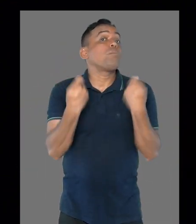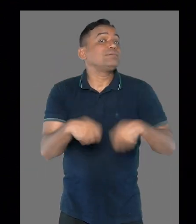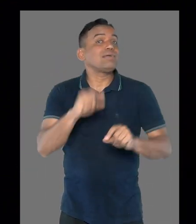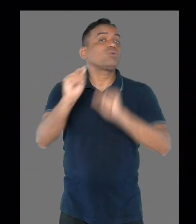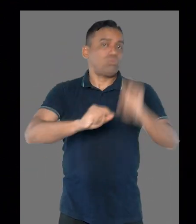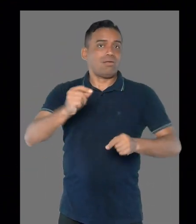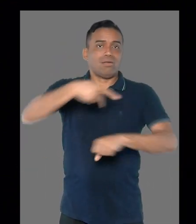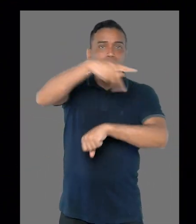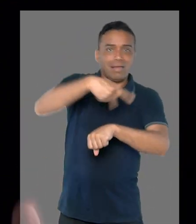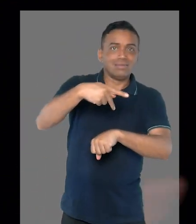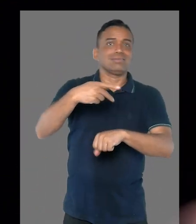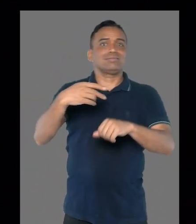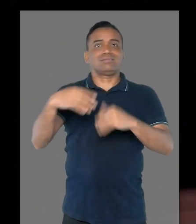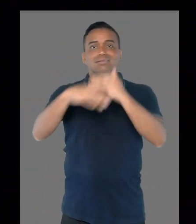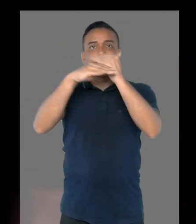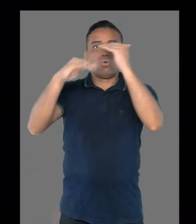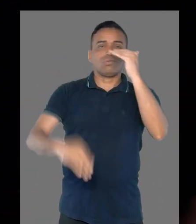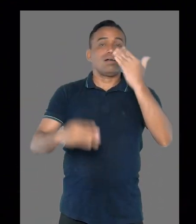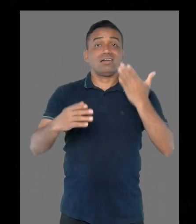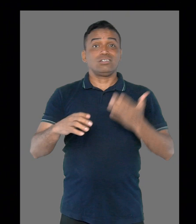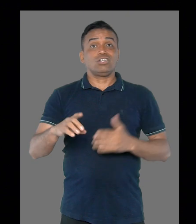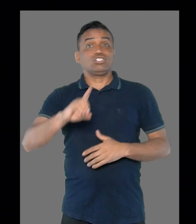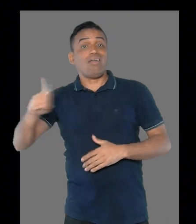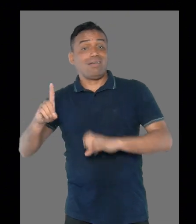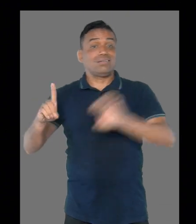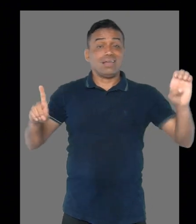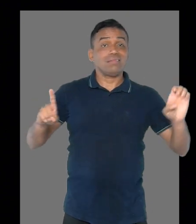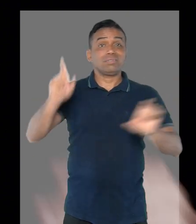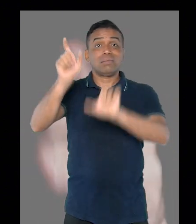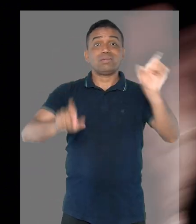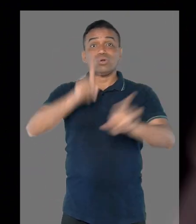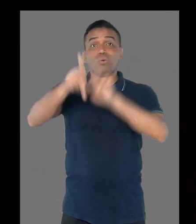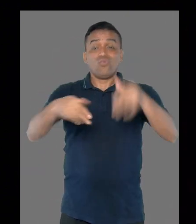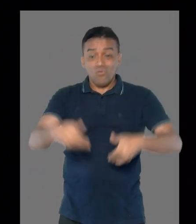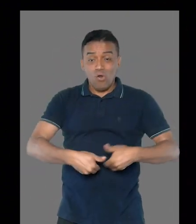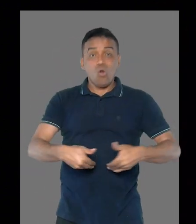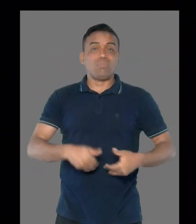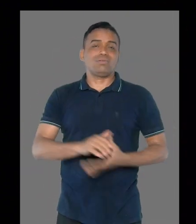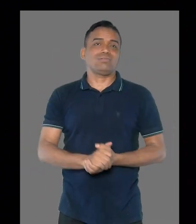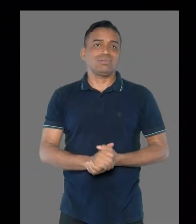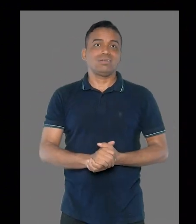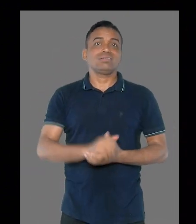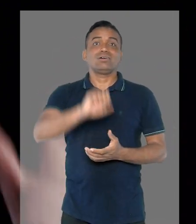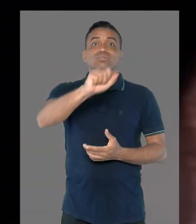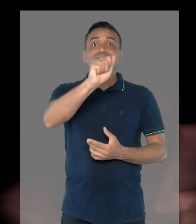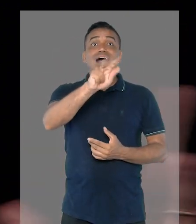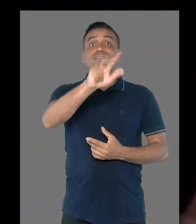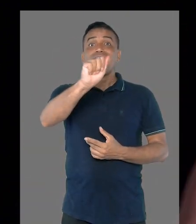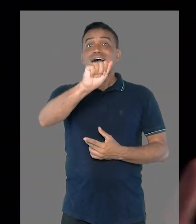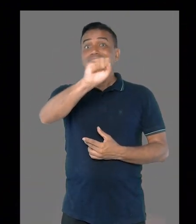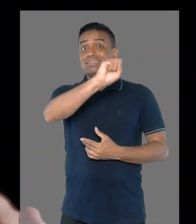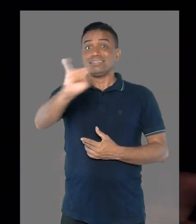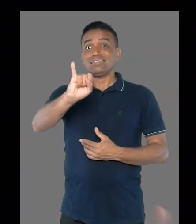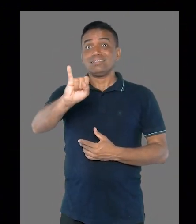gente passando fome. Assim. Seja de direita ou de esquerda, eu não sei, mas tem gente passando fome. Né? Na Savassi tem muita gente dormindo na rua. Então, eu não sei qual